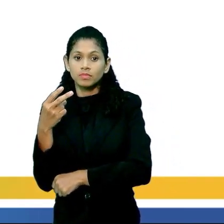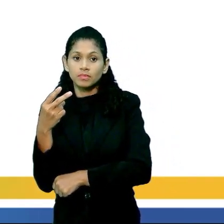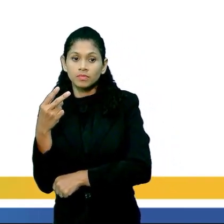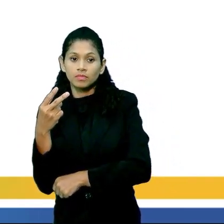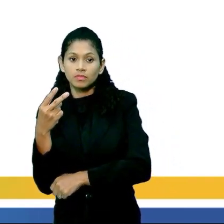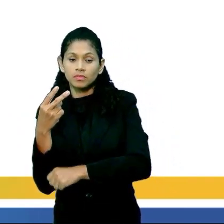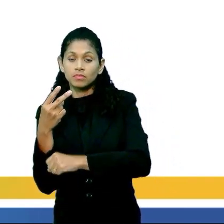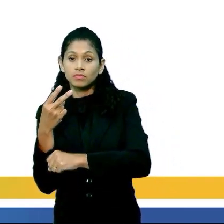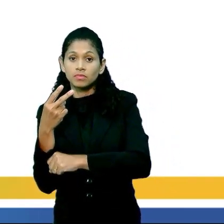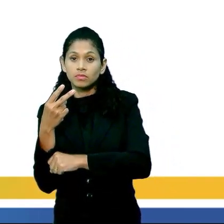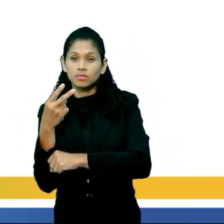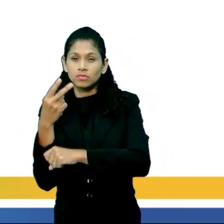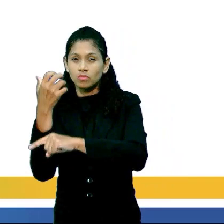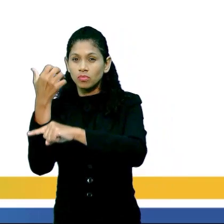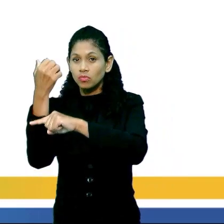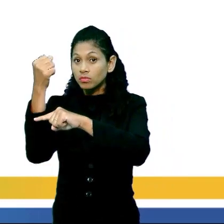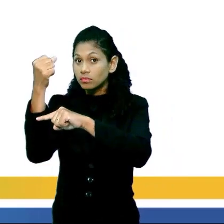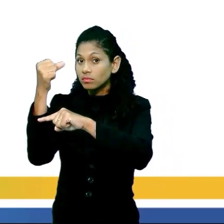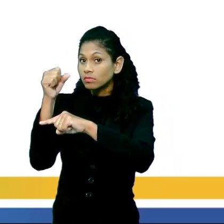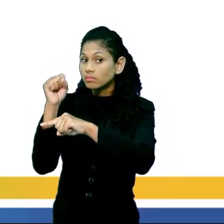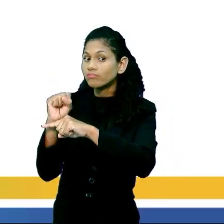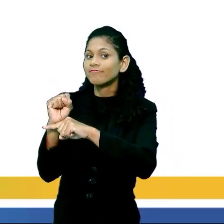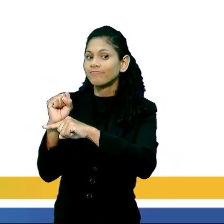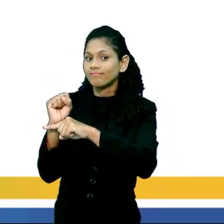X é igual a